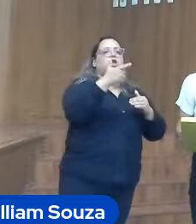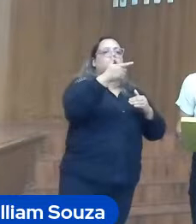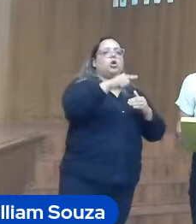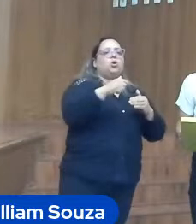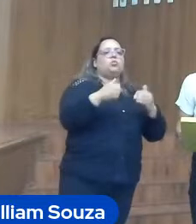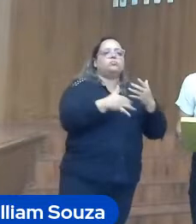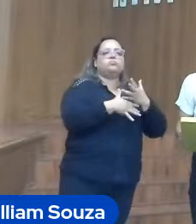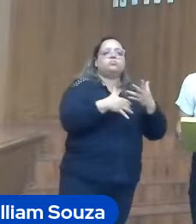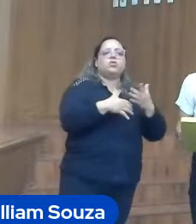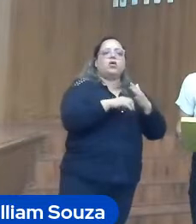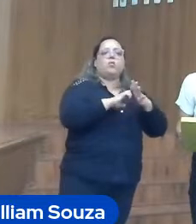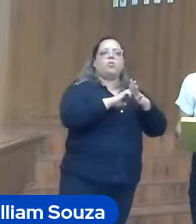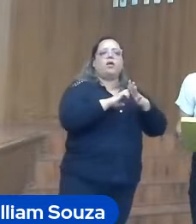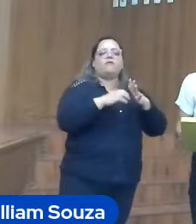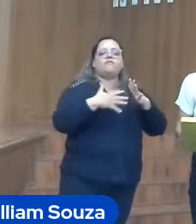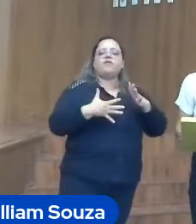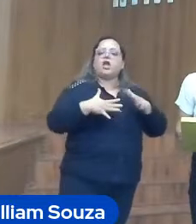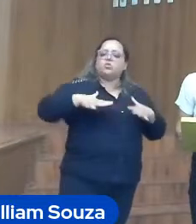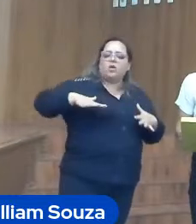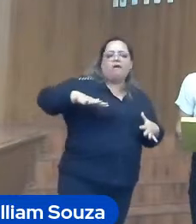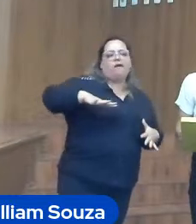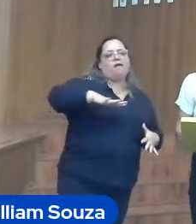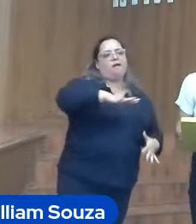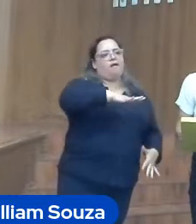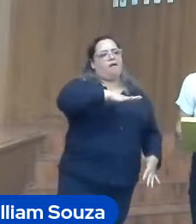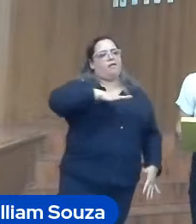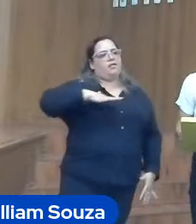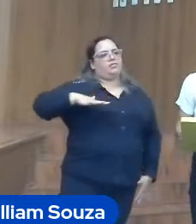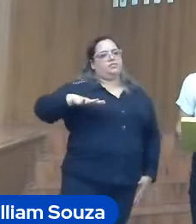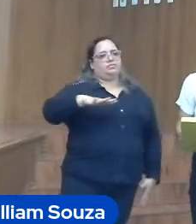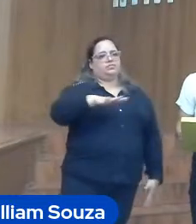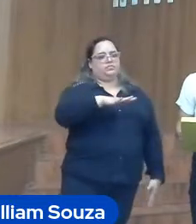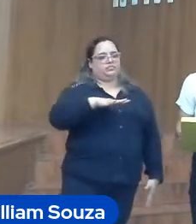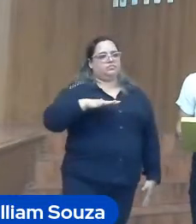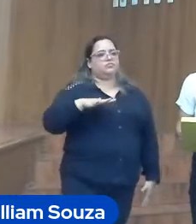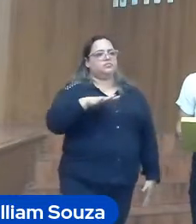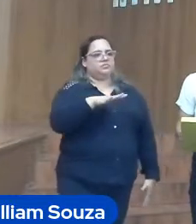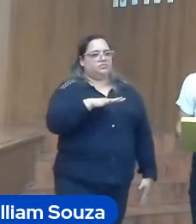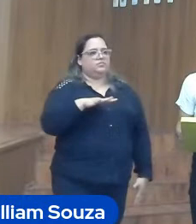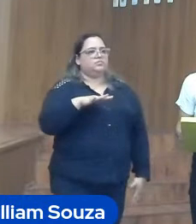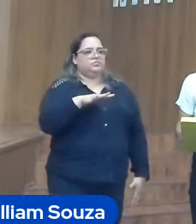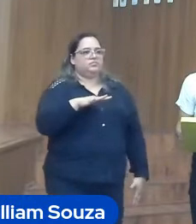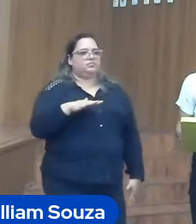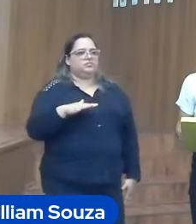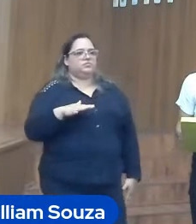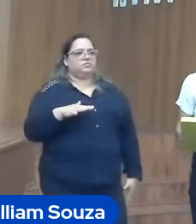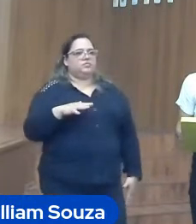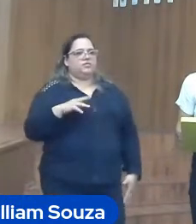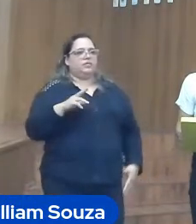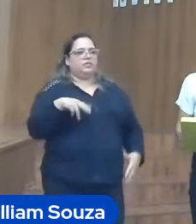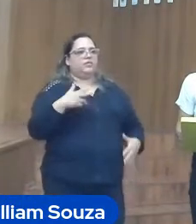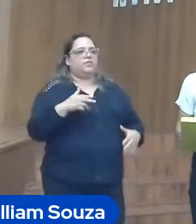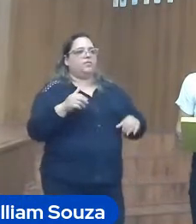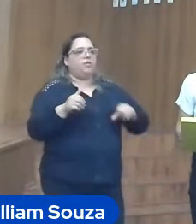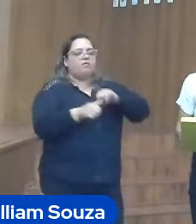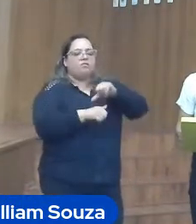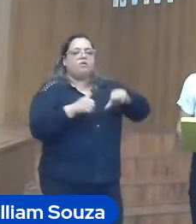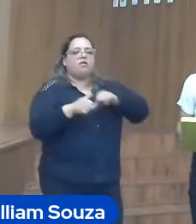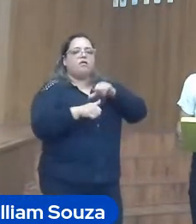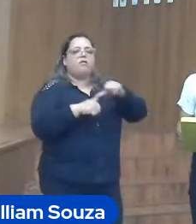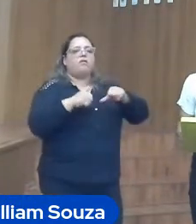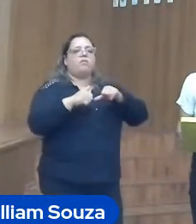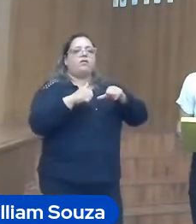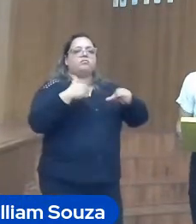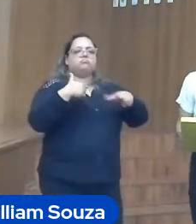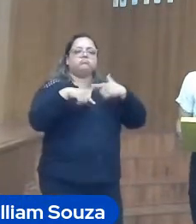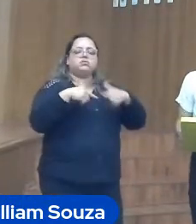um evento regional. E nós temos planos audaciosos para esse evento, de nós transformarmos essa ação, essa